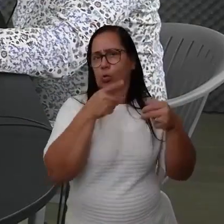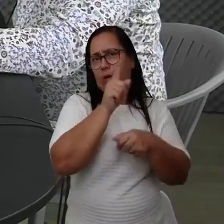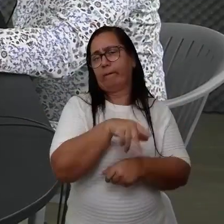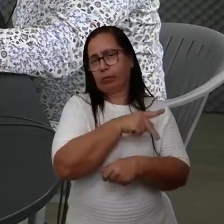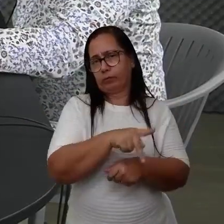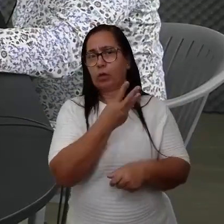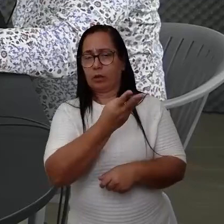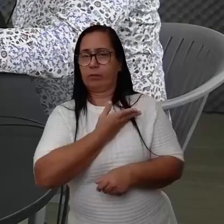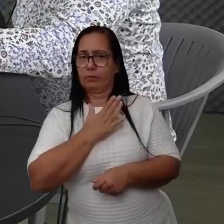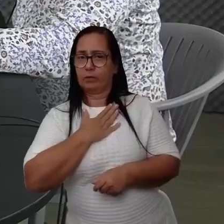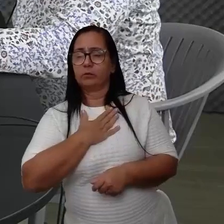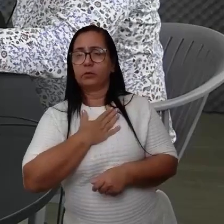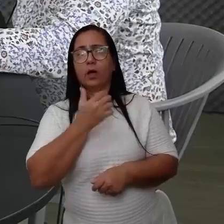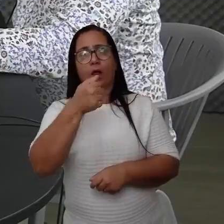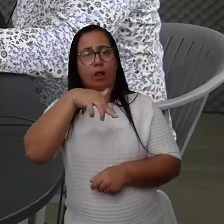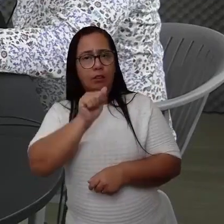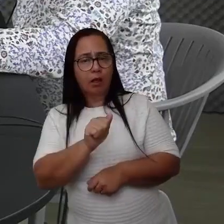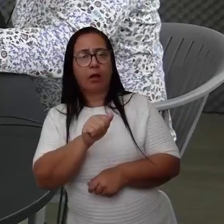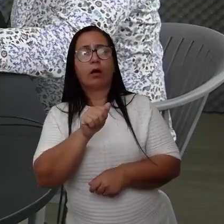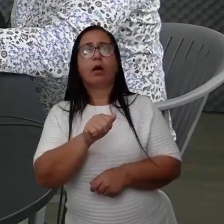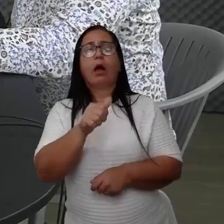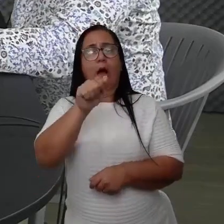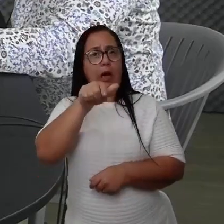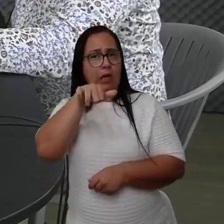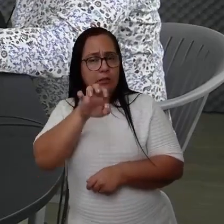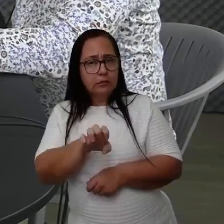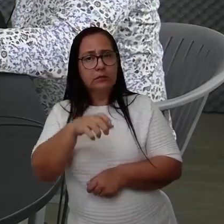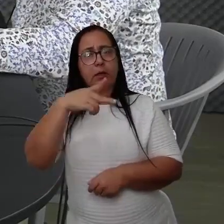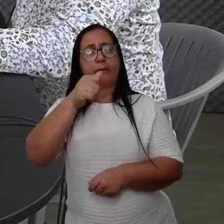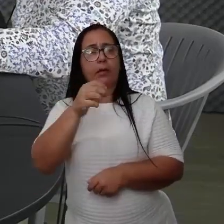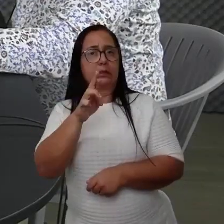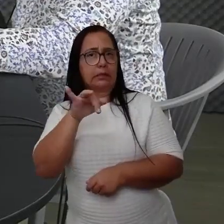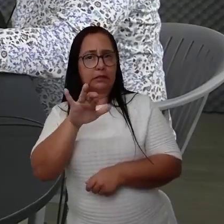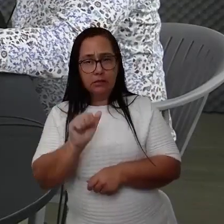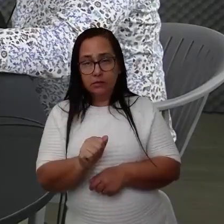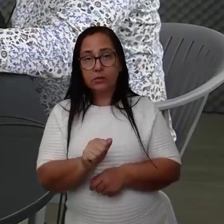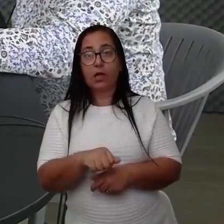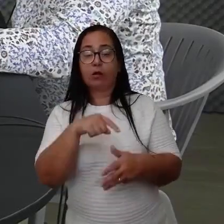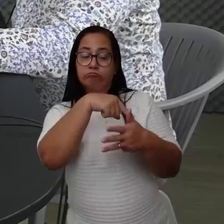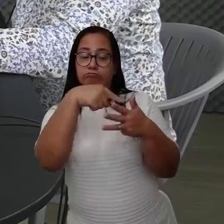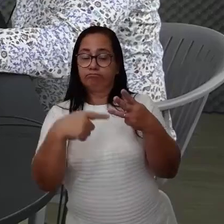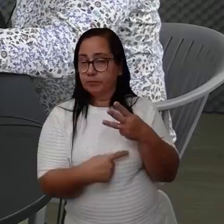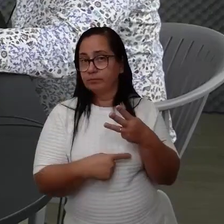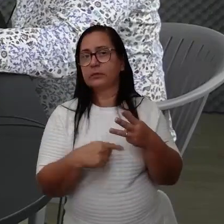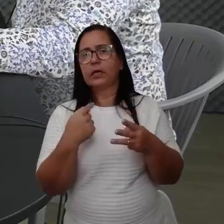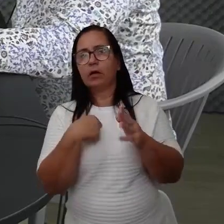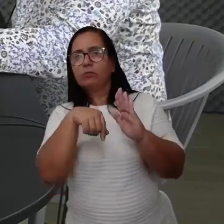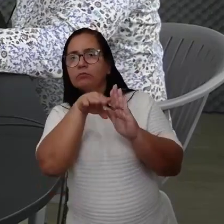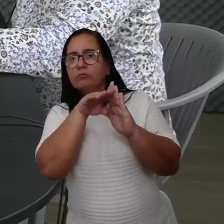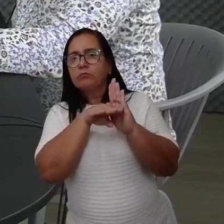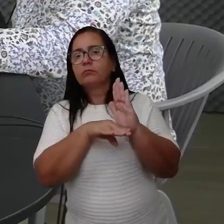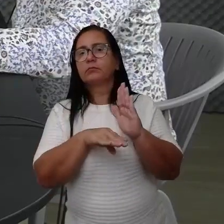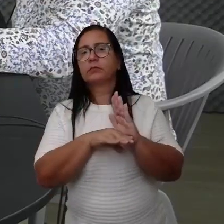3 amigas, a Ana Veloso, a Aline Lucena, a Patrícia Paixão, a gente fez um plano de